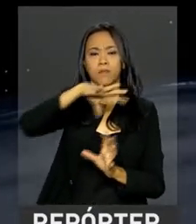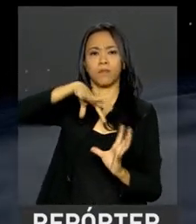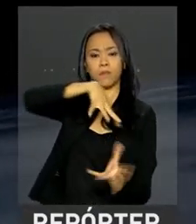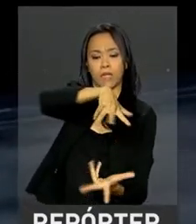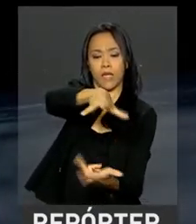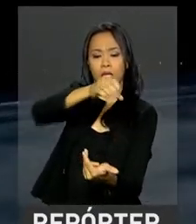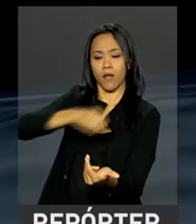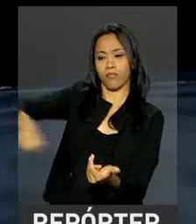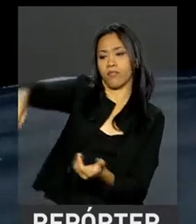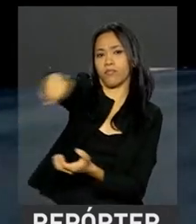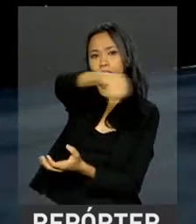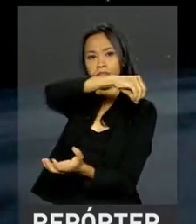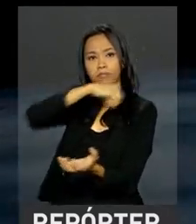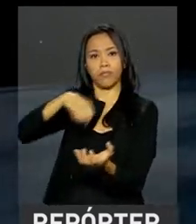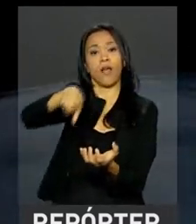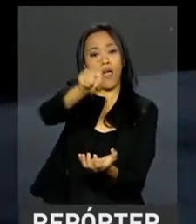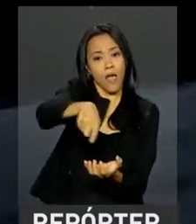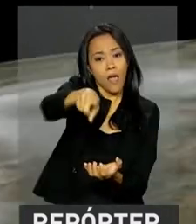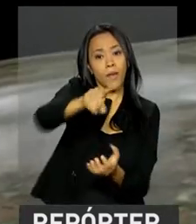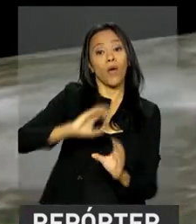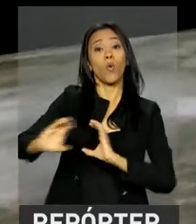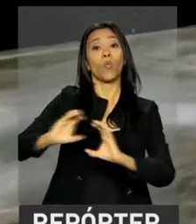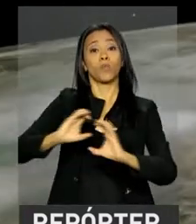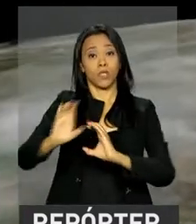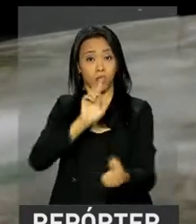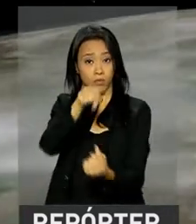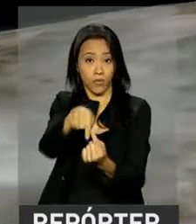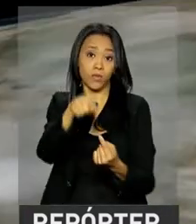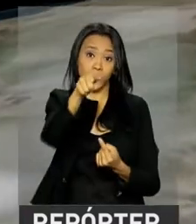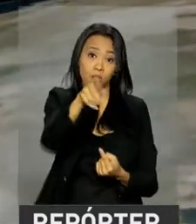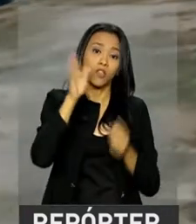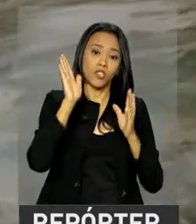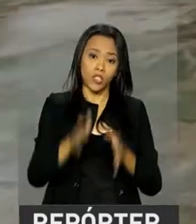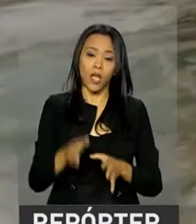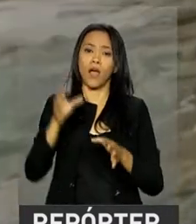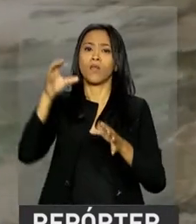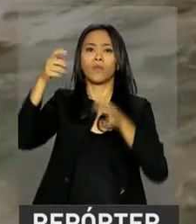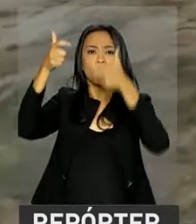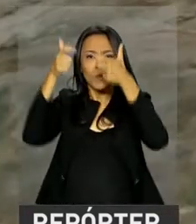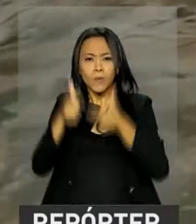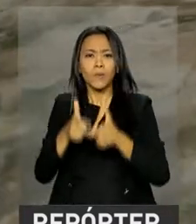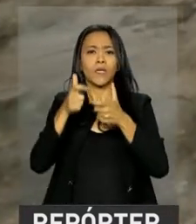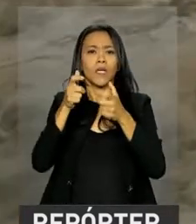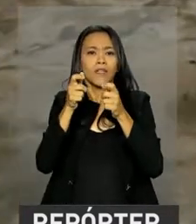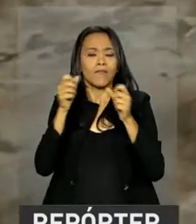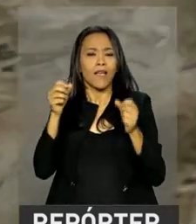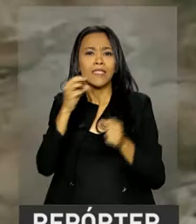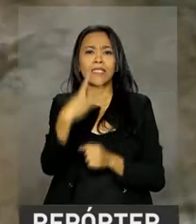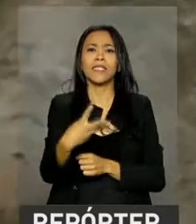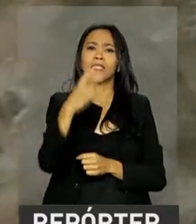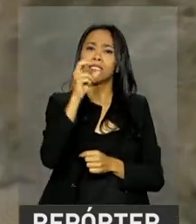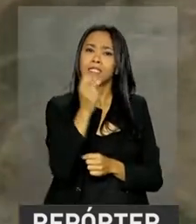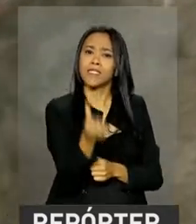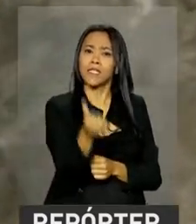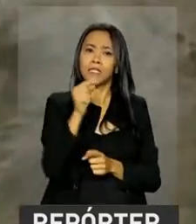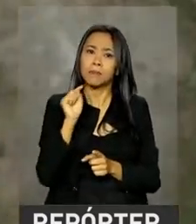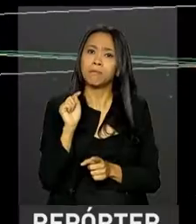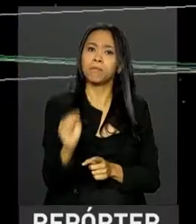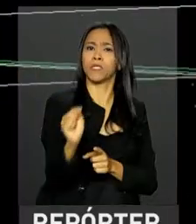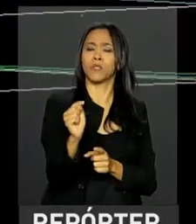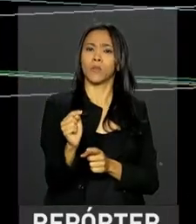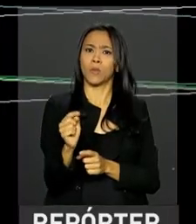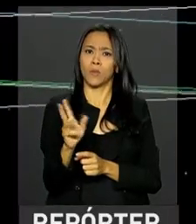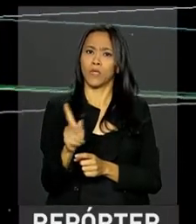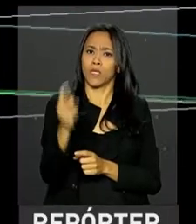comunicações estratégicas, o SGDC, já está posicionado a 36 mil quilômetros de altitude